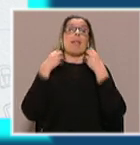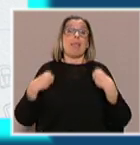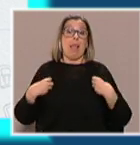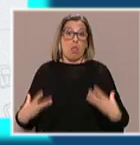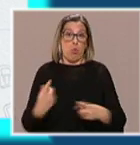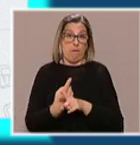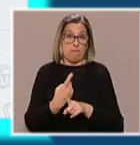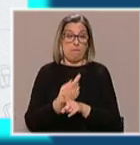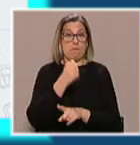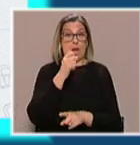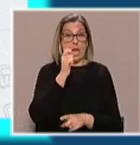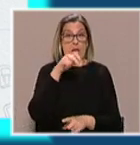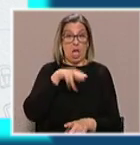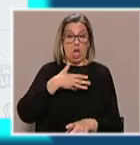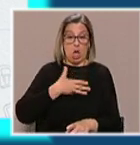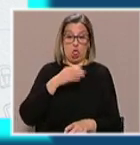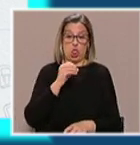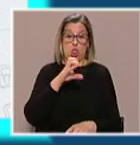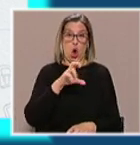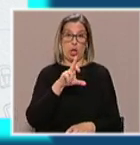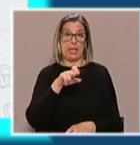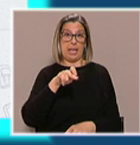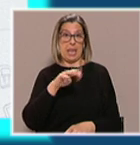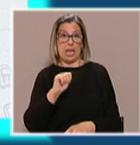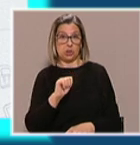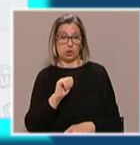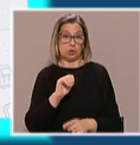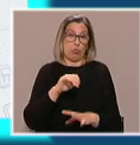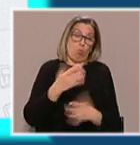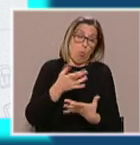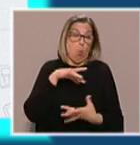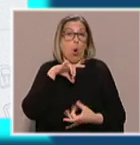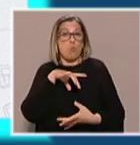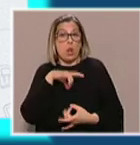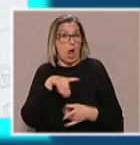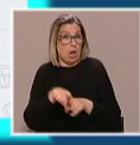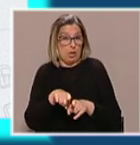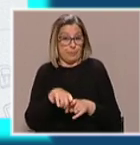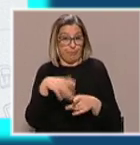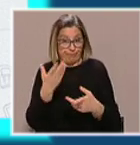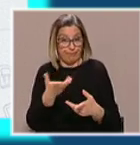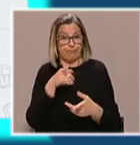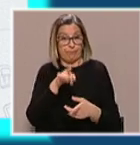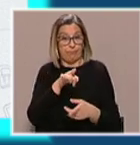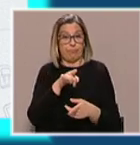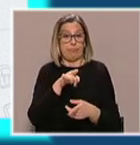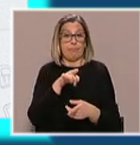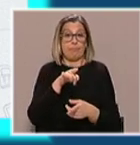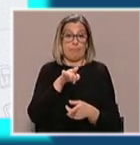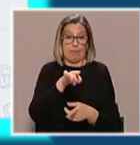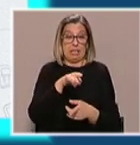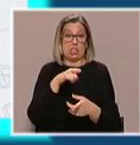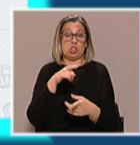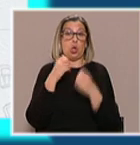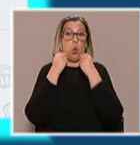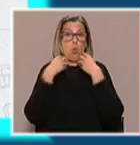ou hormonal, glândulas endócrinas. Estas glândulas endócrinas produzem, que é o mesmo que secretam,